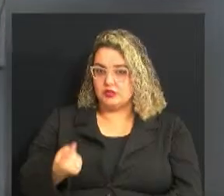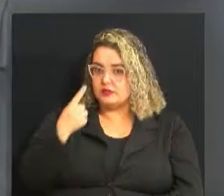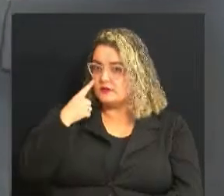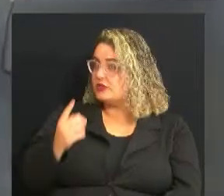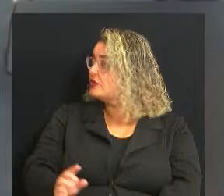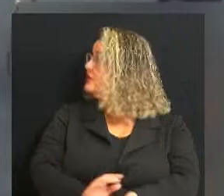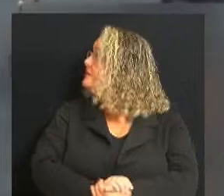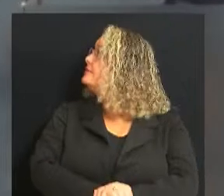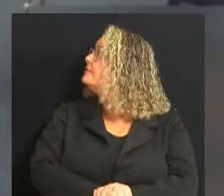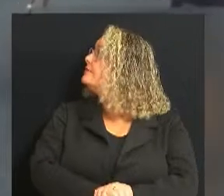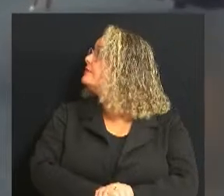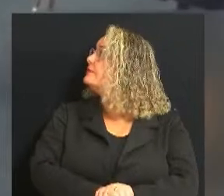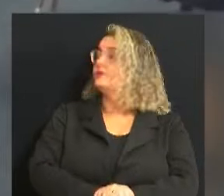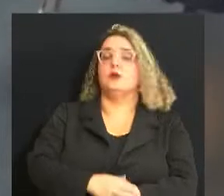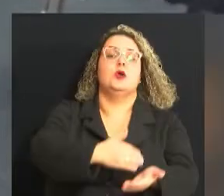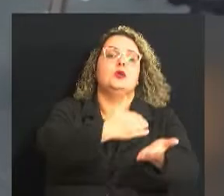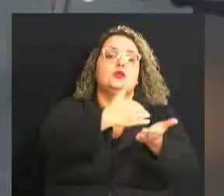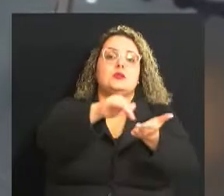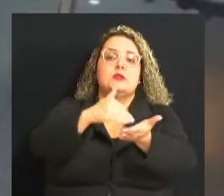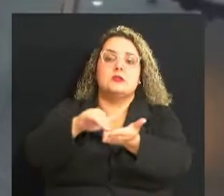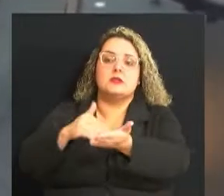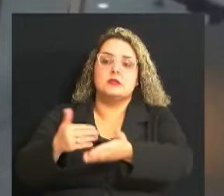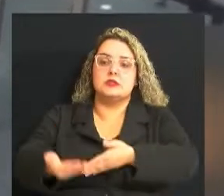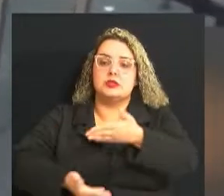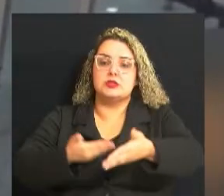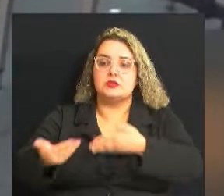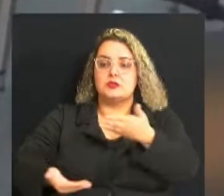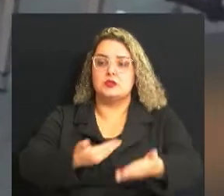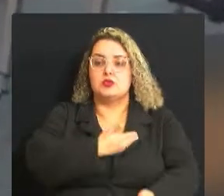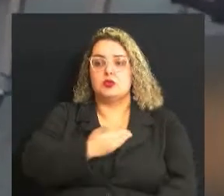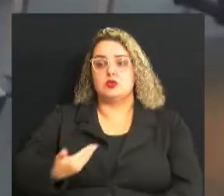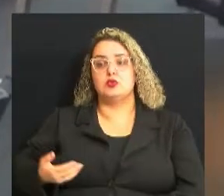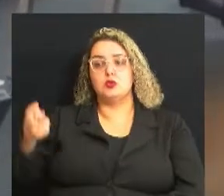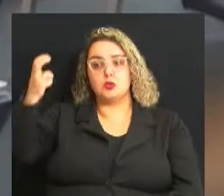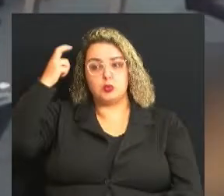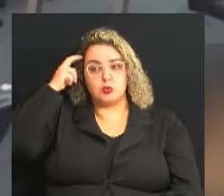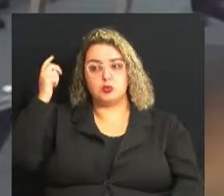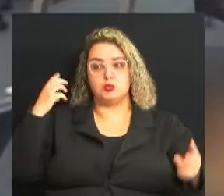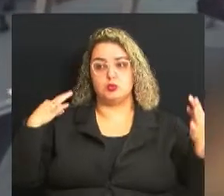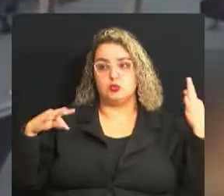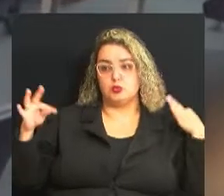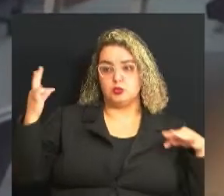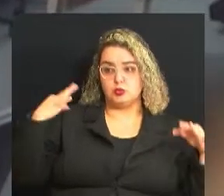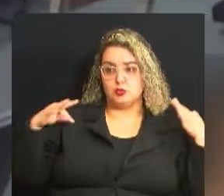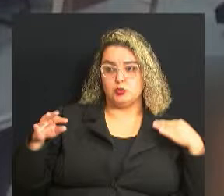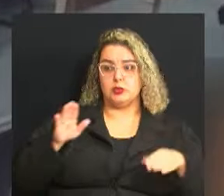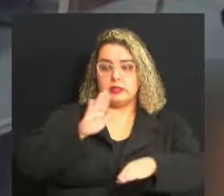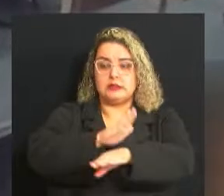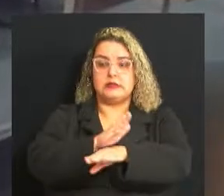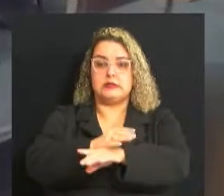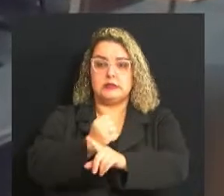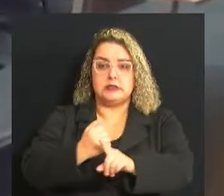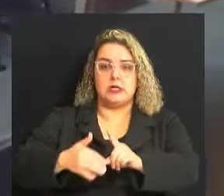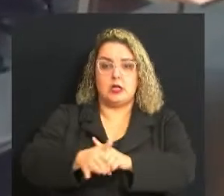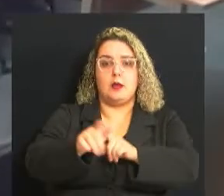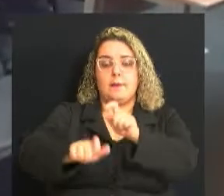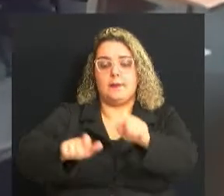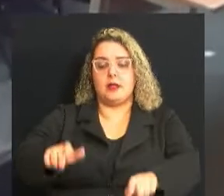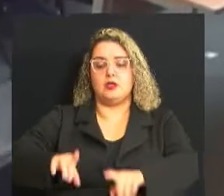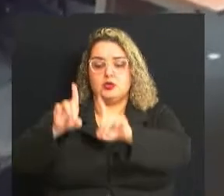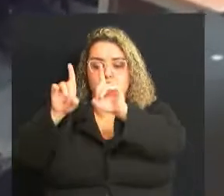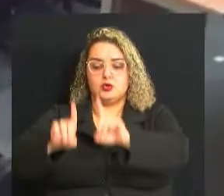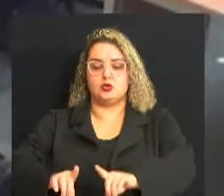Os secretários de Serviços Públicos, Cultura e Turismo, Assistência Social, Pessoa com